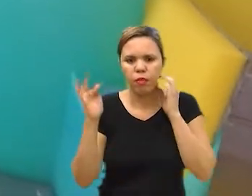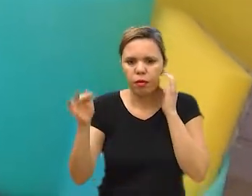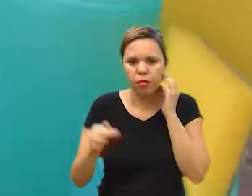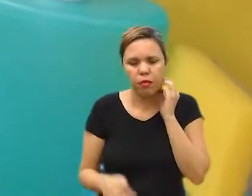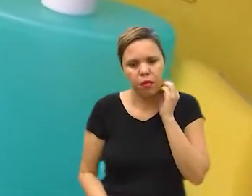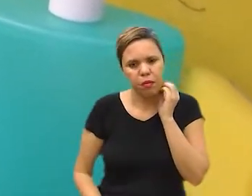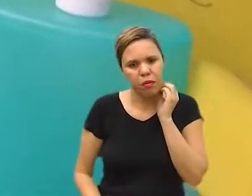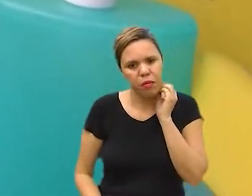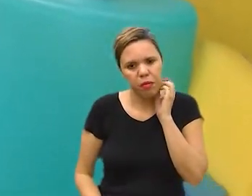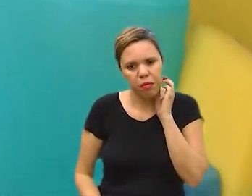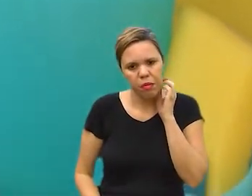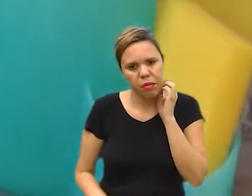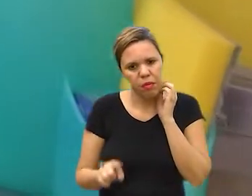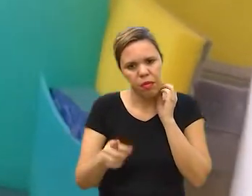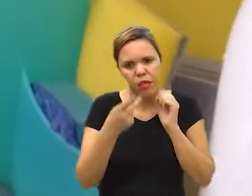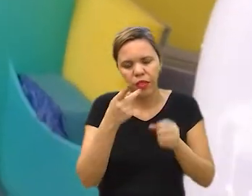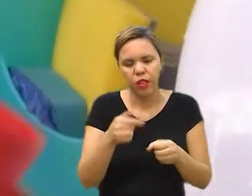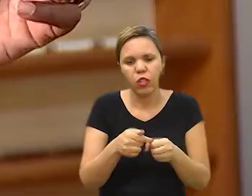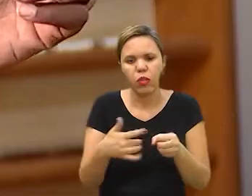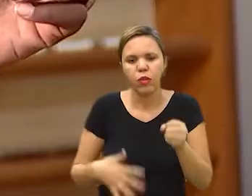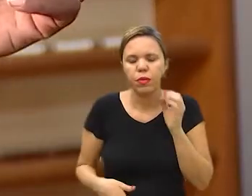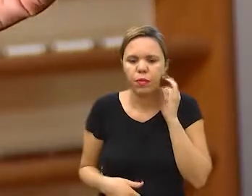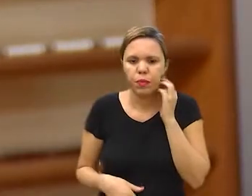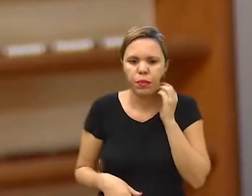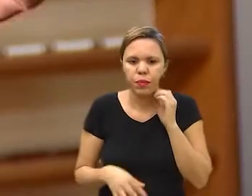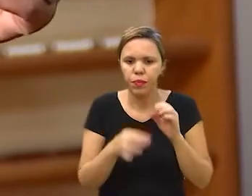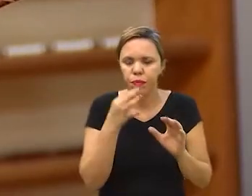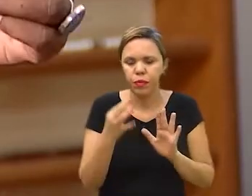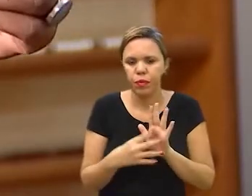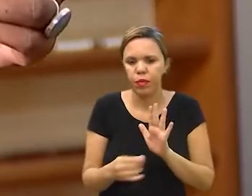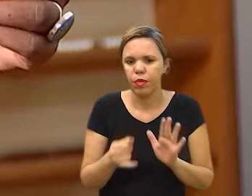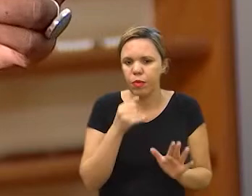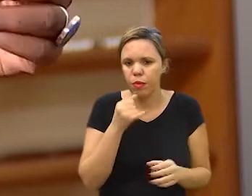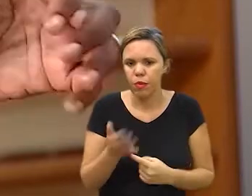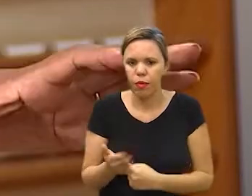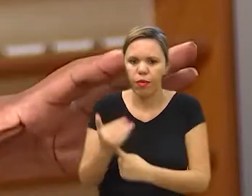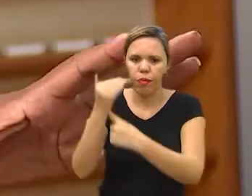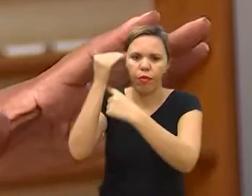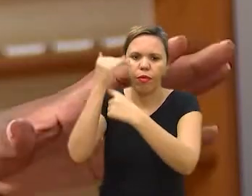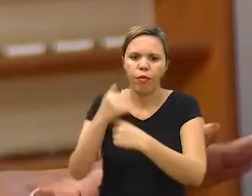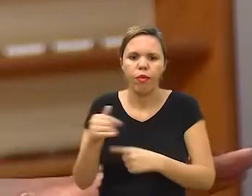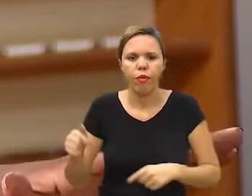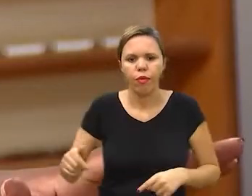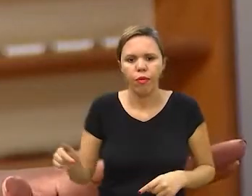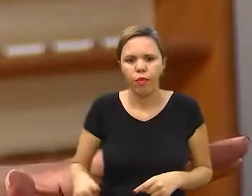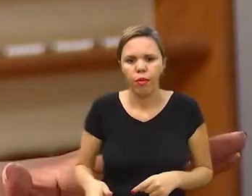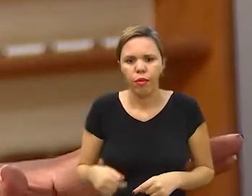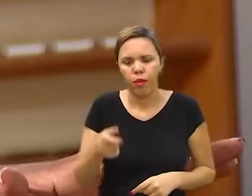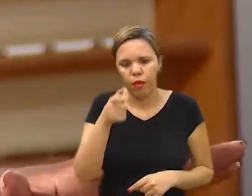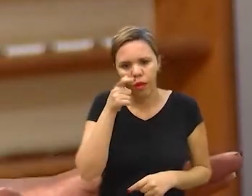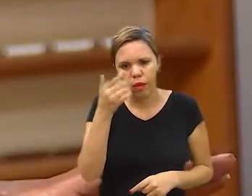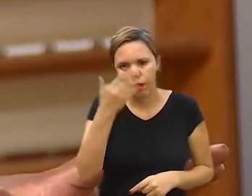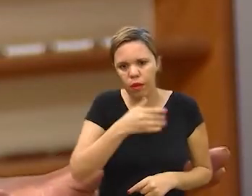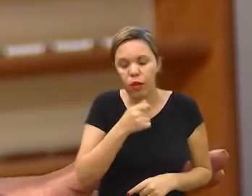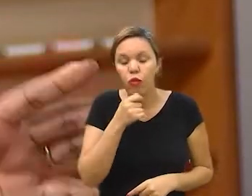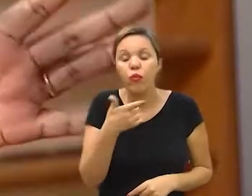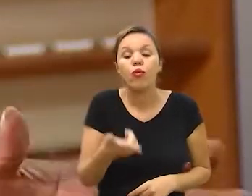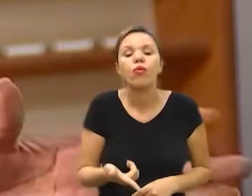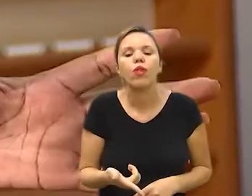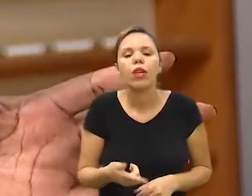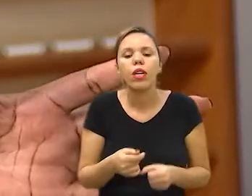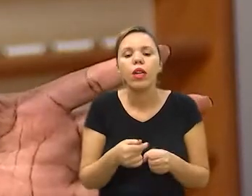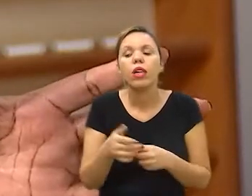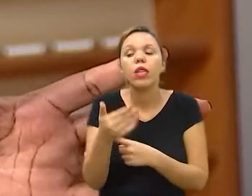futuro. Agora você falou do Google, deu um belo exemplo de tecnologia. Exatamente. Aqui eu não vi ainda tecnologia. Como é